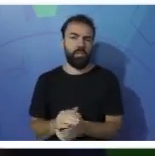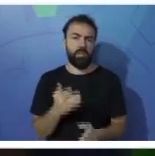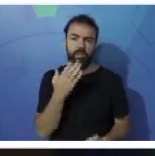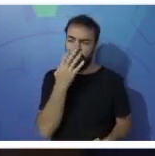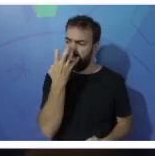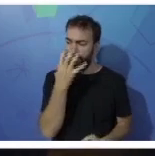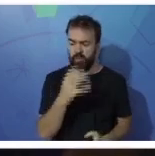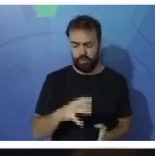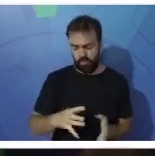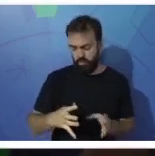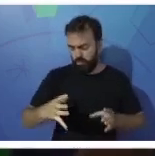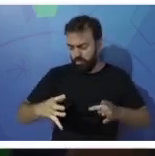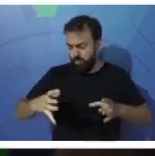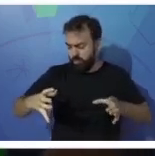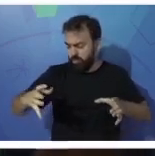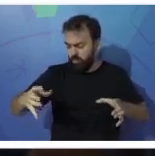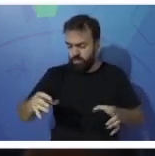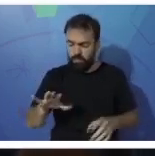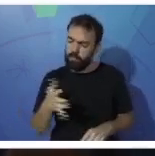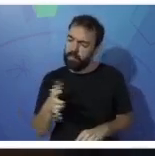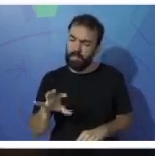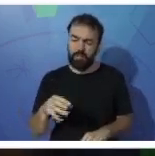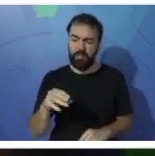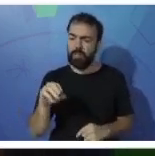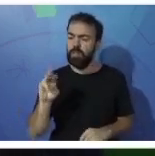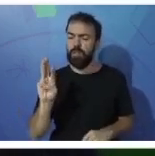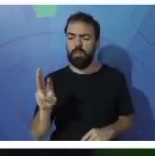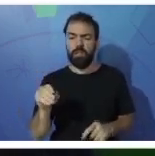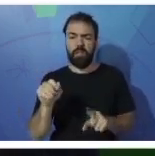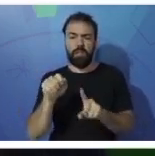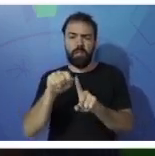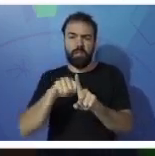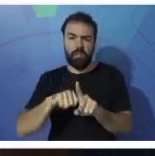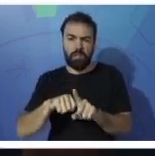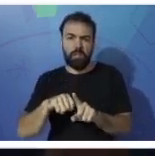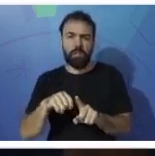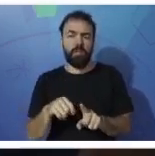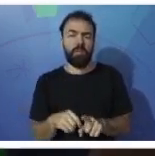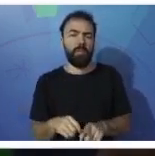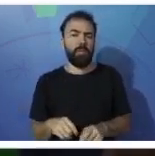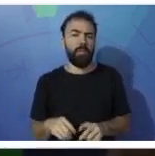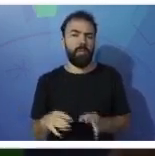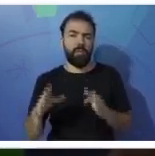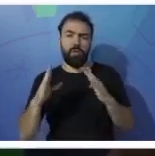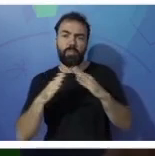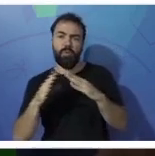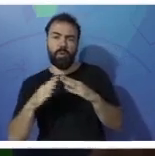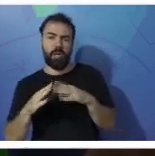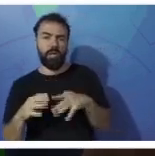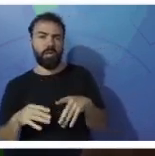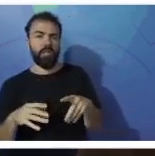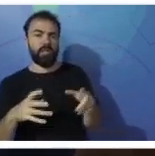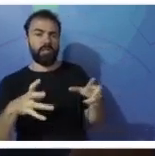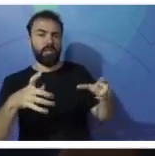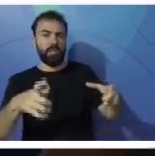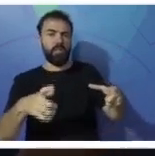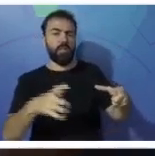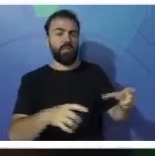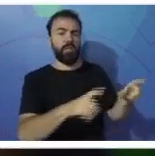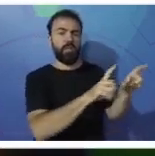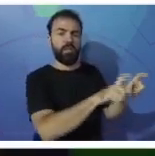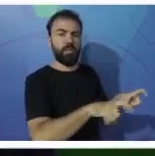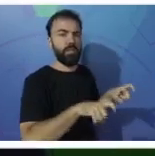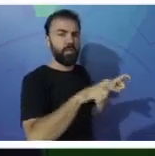maiores, com mais ou menos 3 meses, irão morar na chácara de um tio que